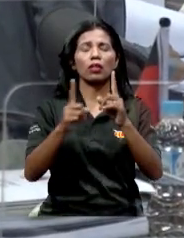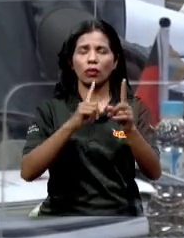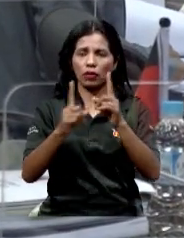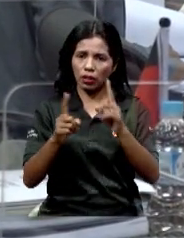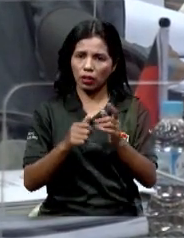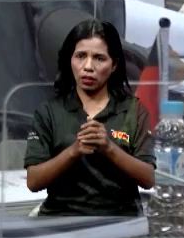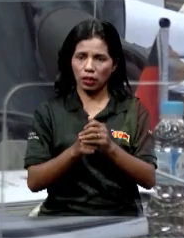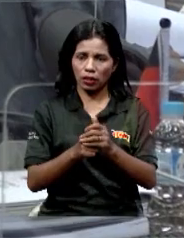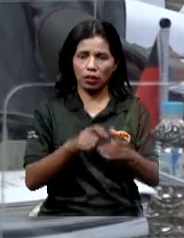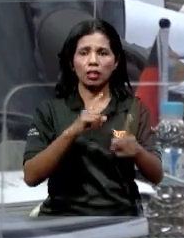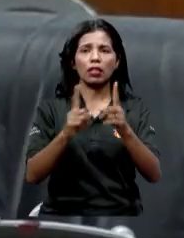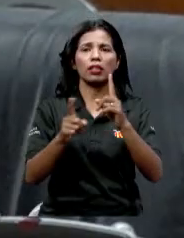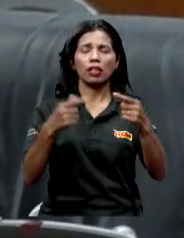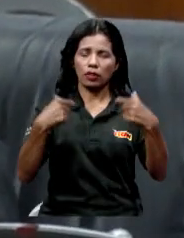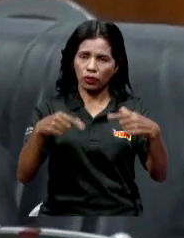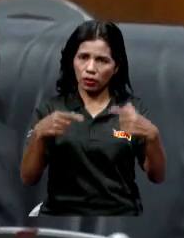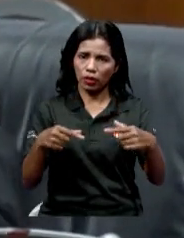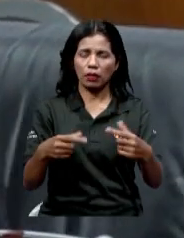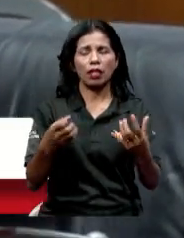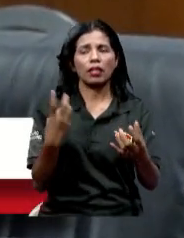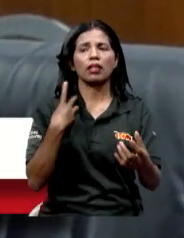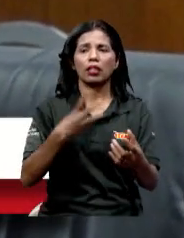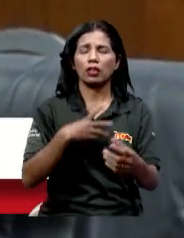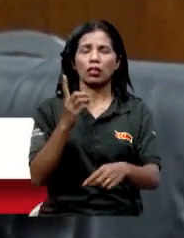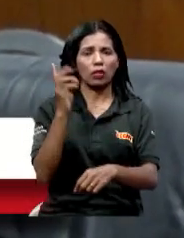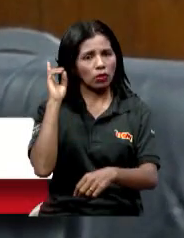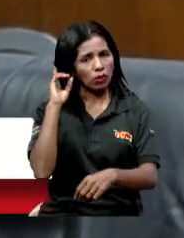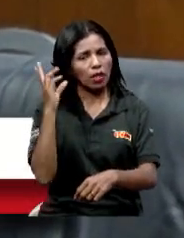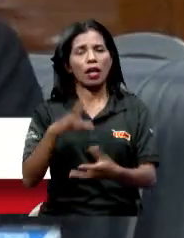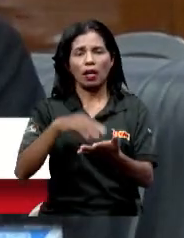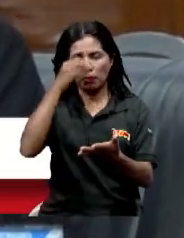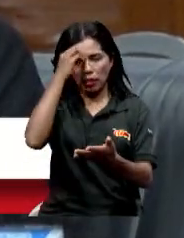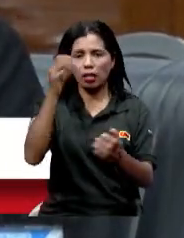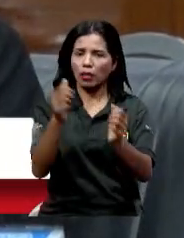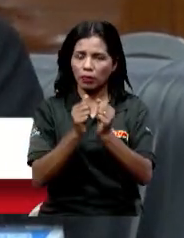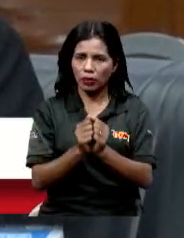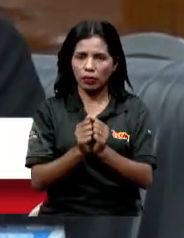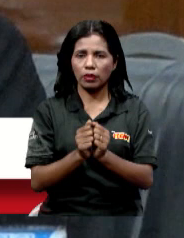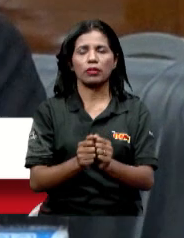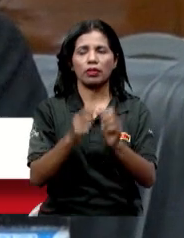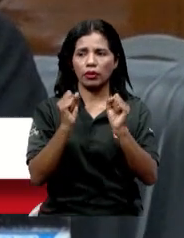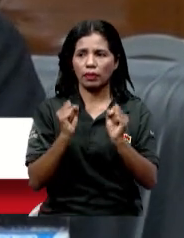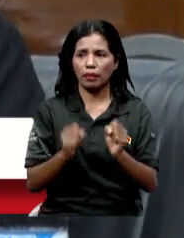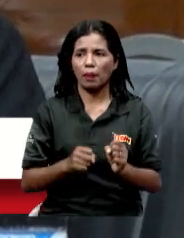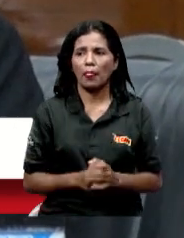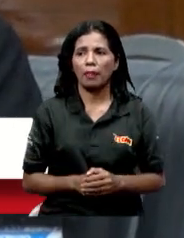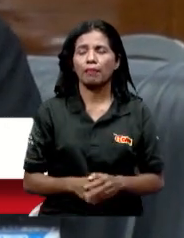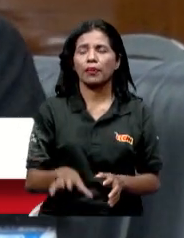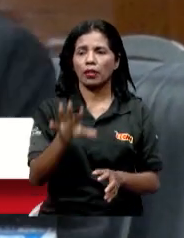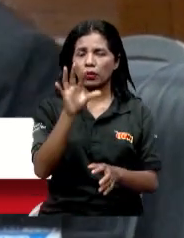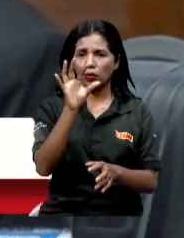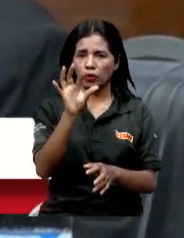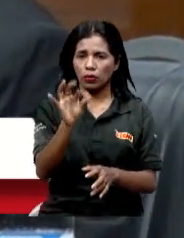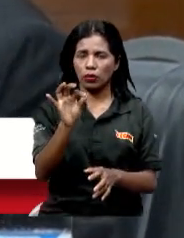critica, botida no bebem, critica malo, rona, aprende o malo. Ou de nono governo de